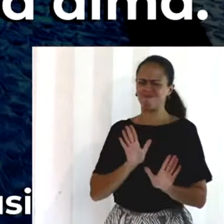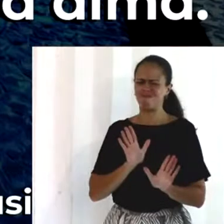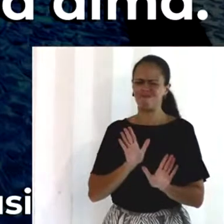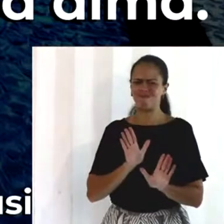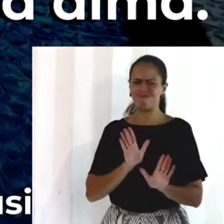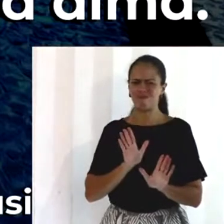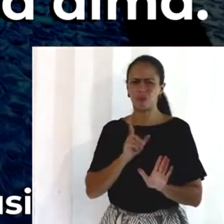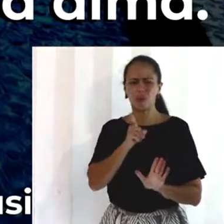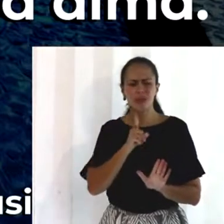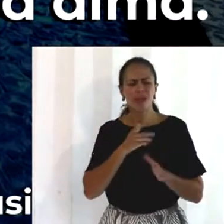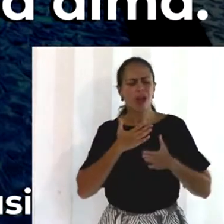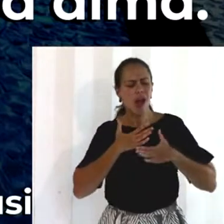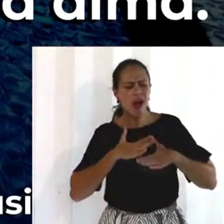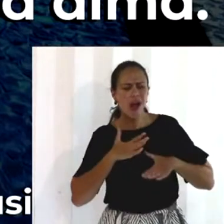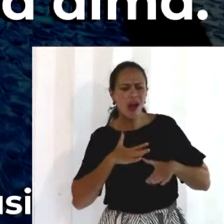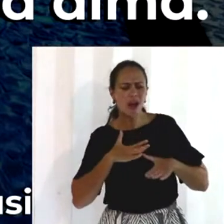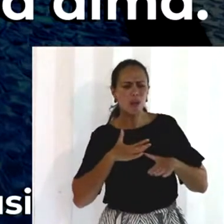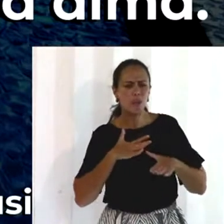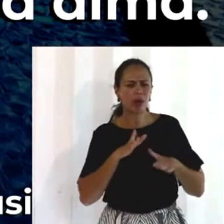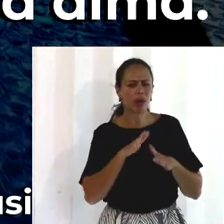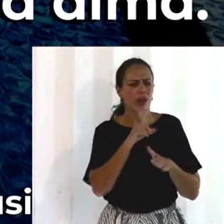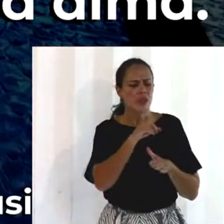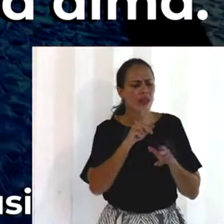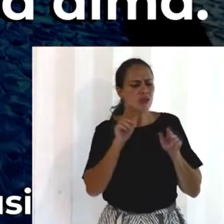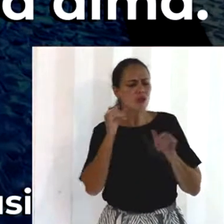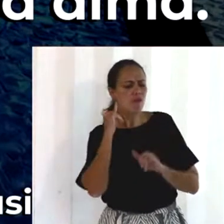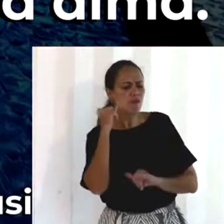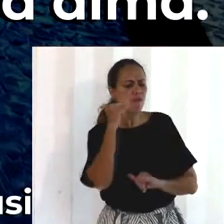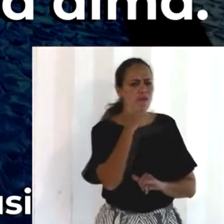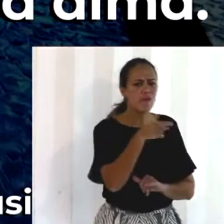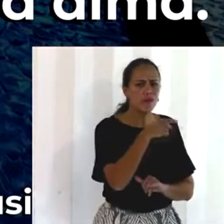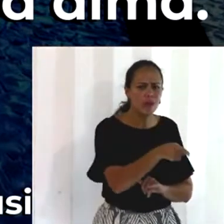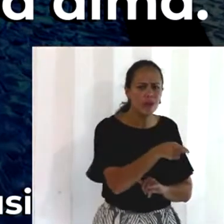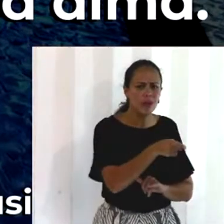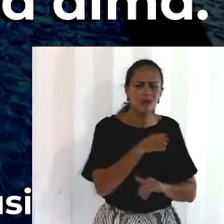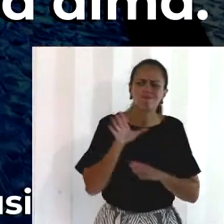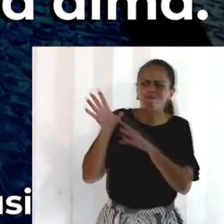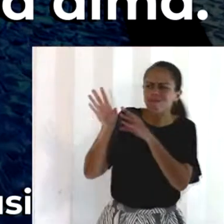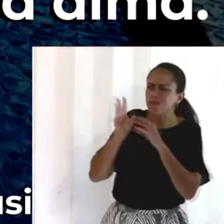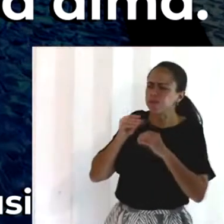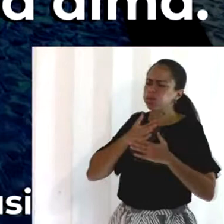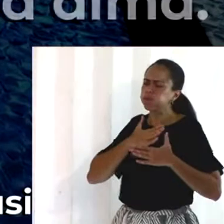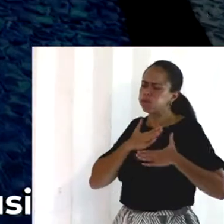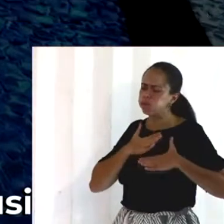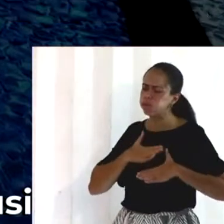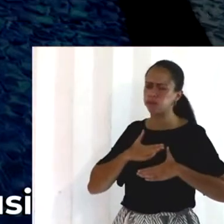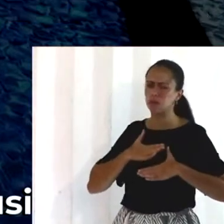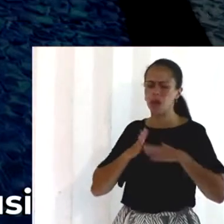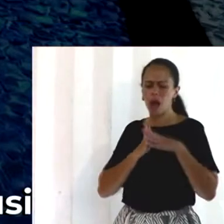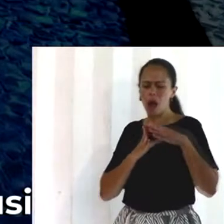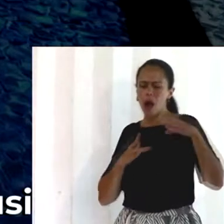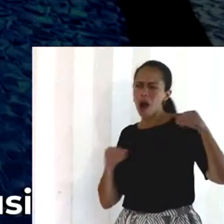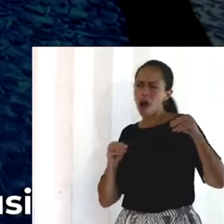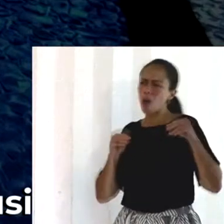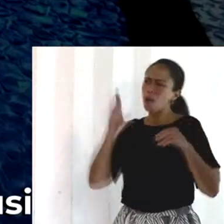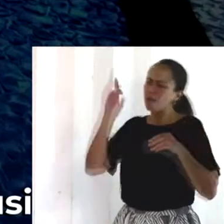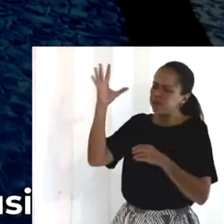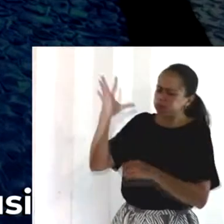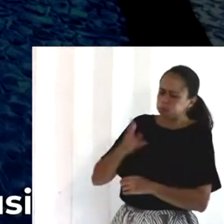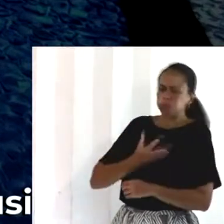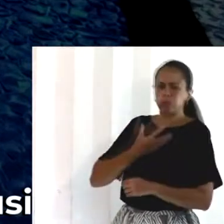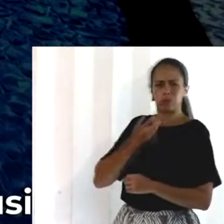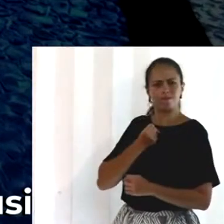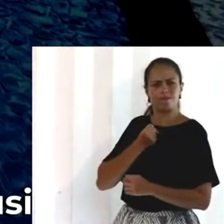acolhei com mansidão a palavra em vós implantada, a qual é poderosa para salvar a vossa alma. Tornai-vos,